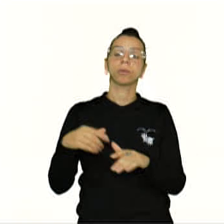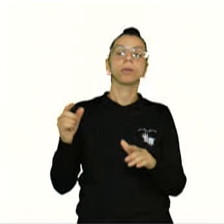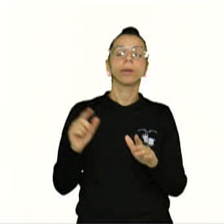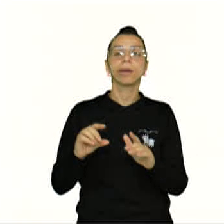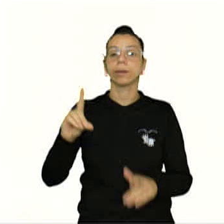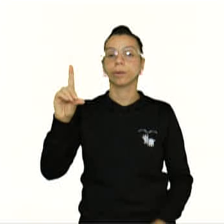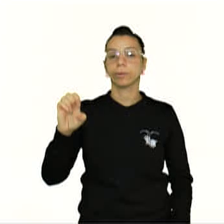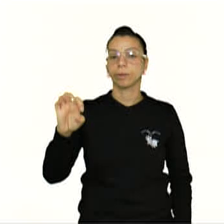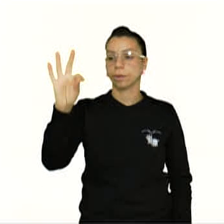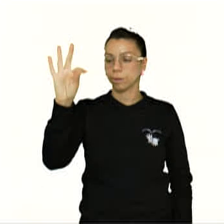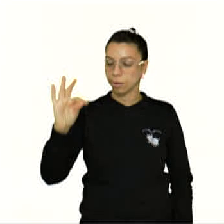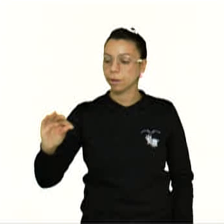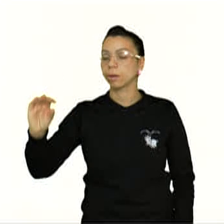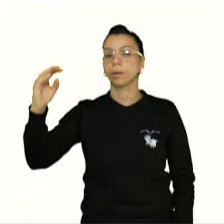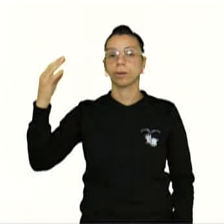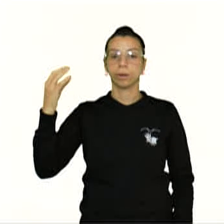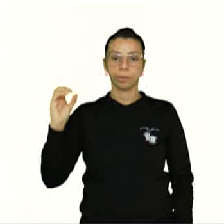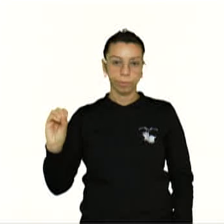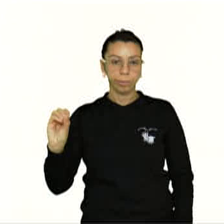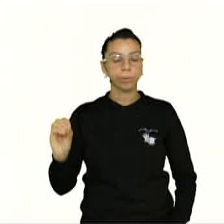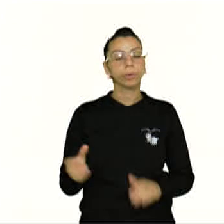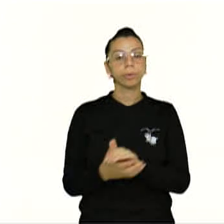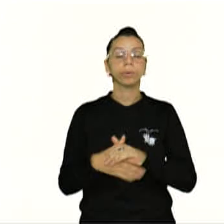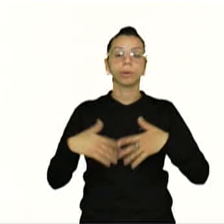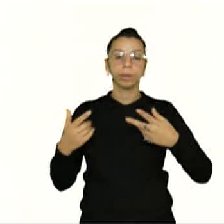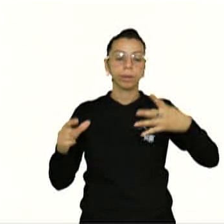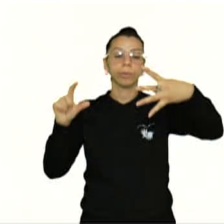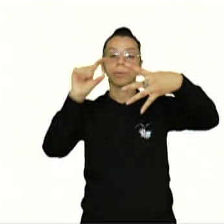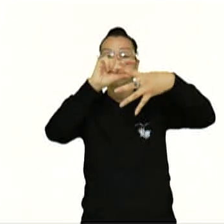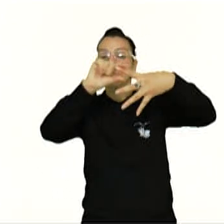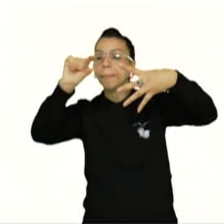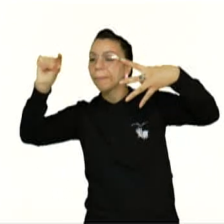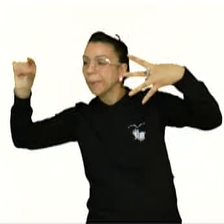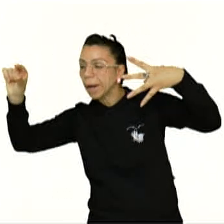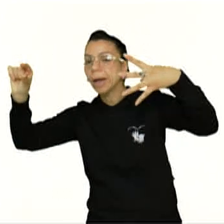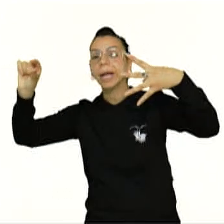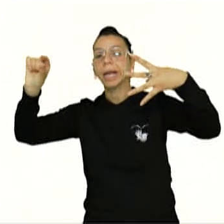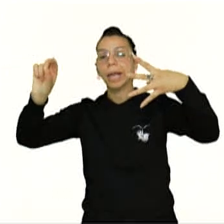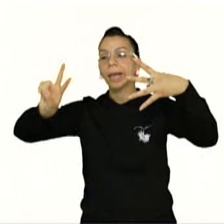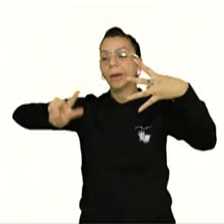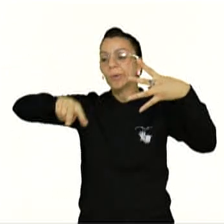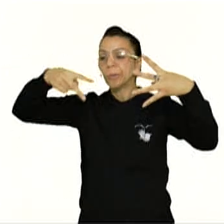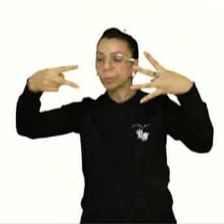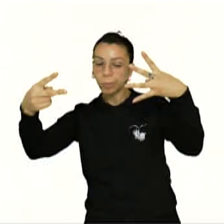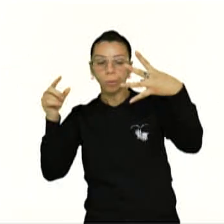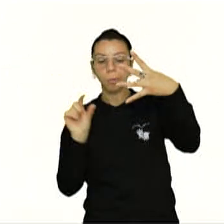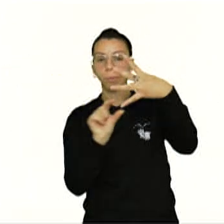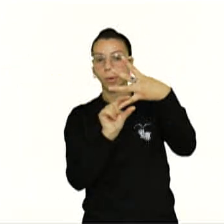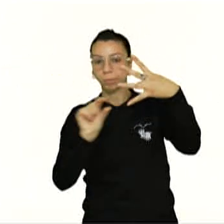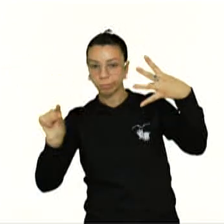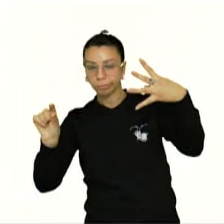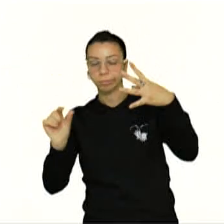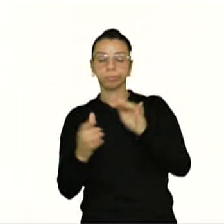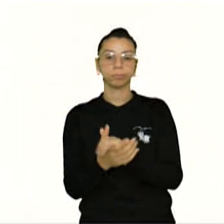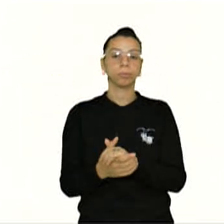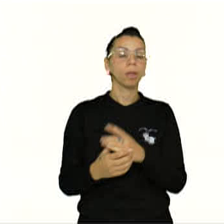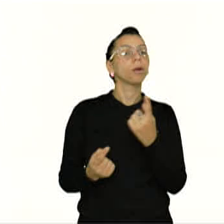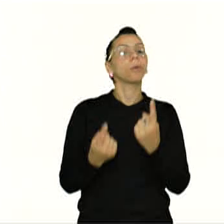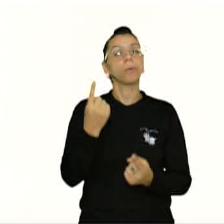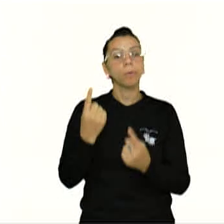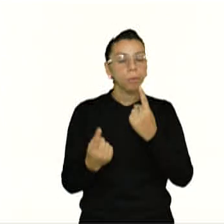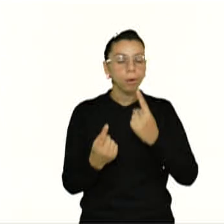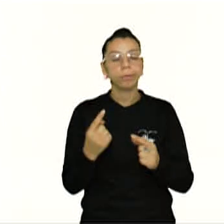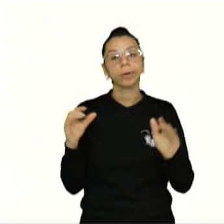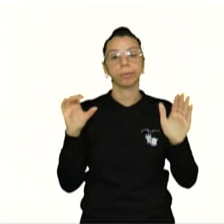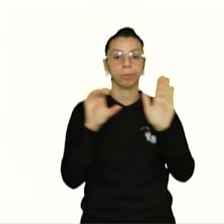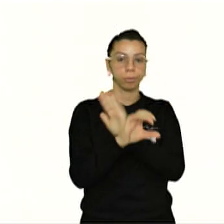quarta linha é proporcional à primeira. Então, eu gosto sempre na explicação de ficar destacando qual foi a